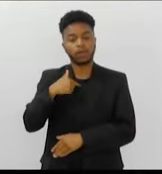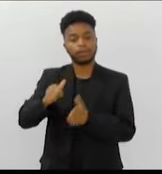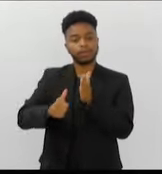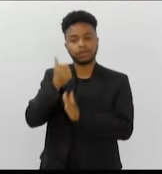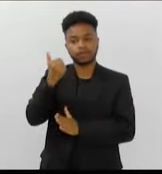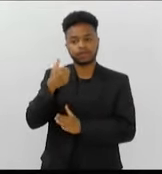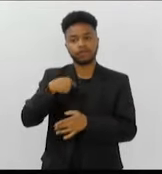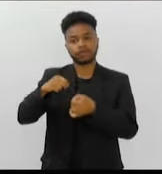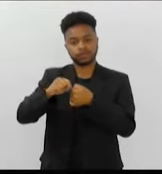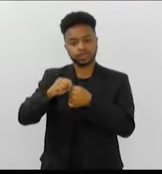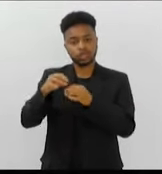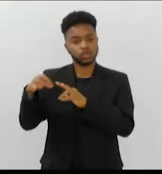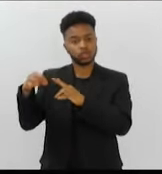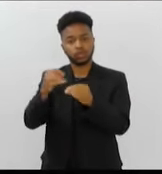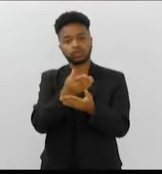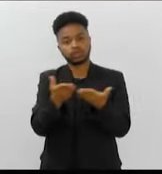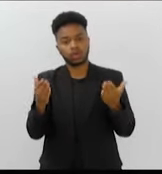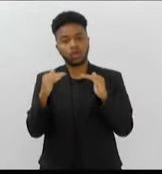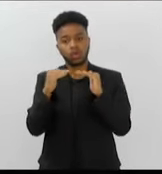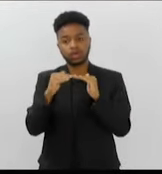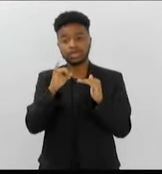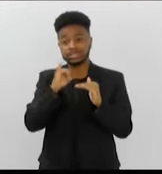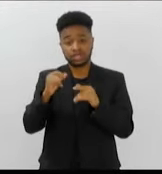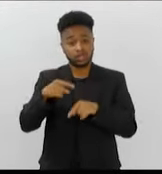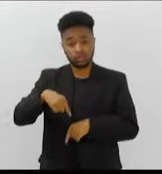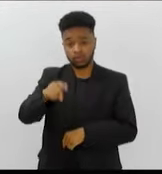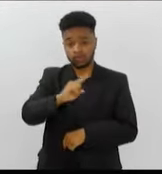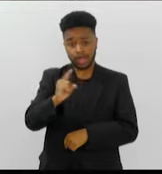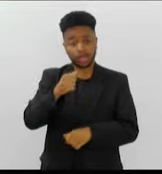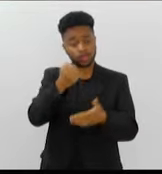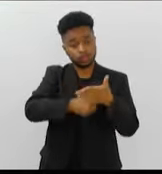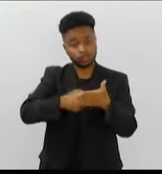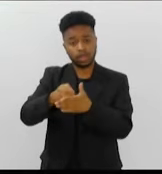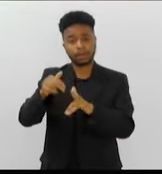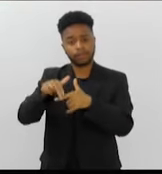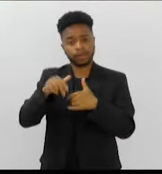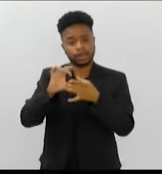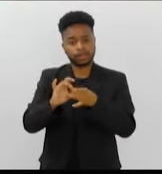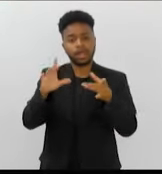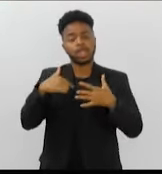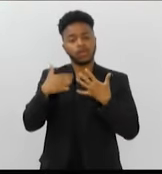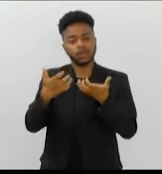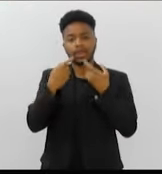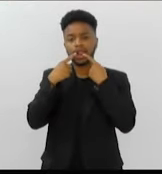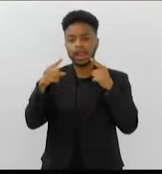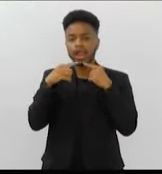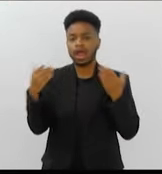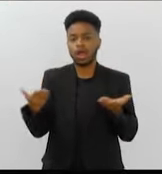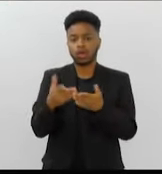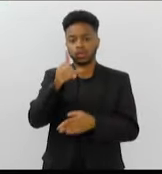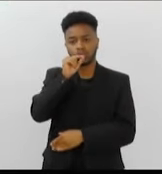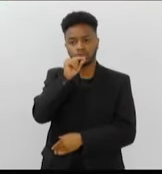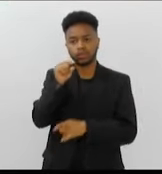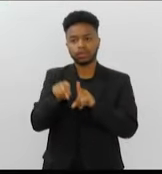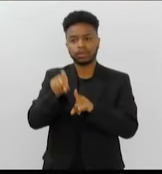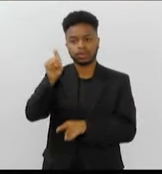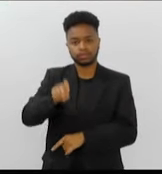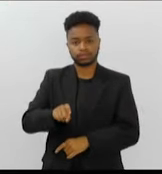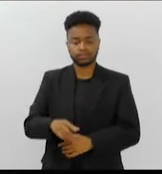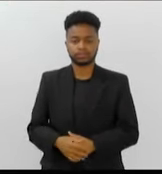casa vai concordar comigo. Quem não for 7 de setembro lutar pela nossa liberdade, eu quero que reclame agora no Twitter e no X.